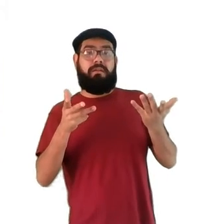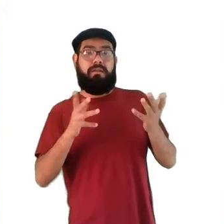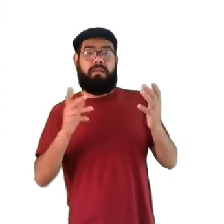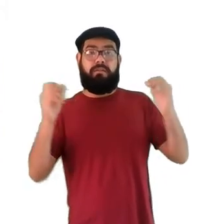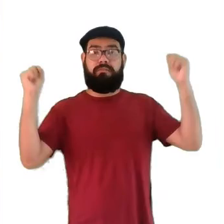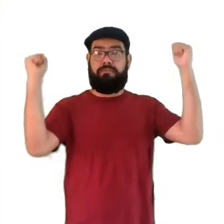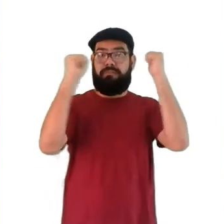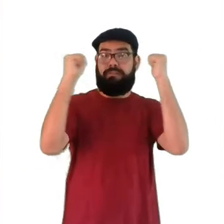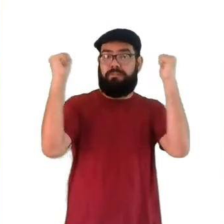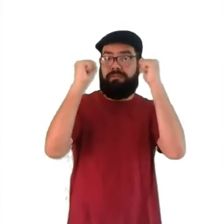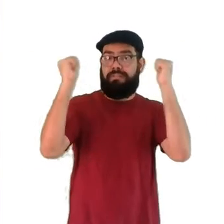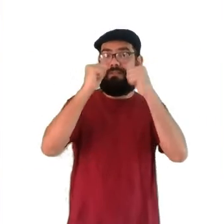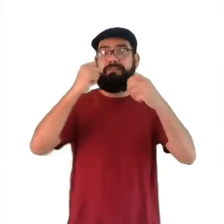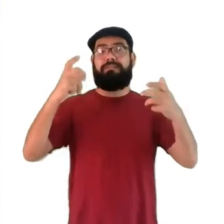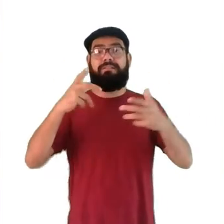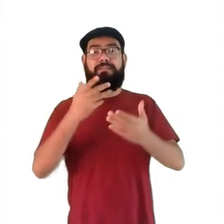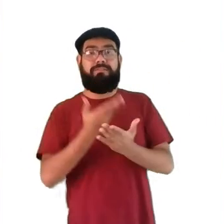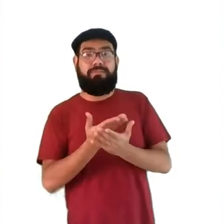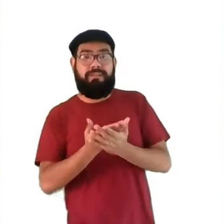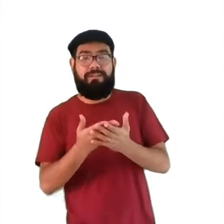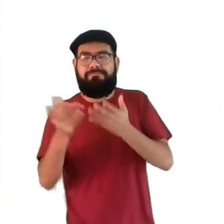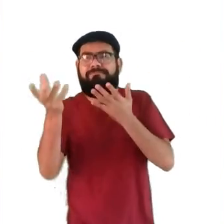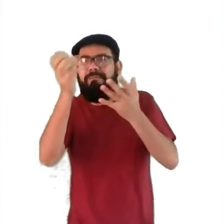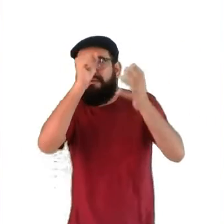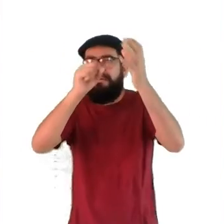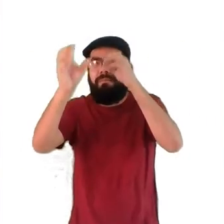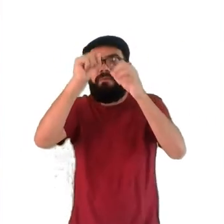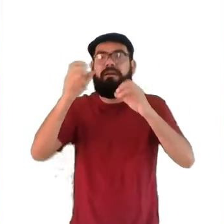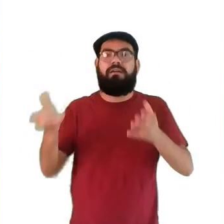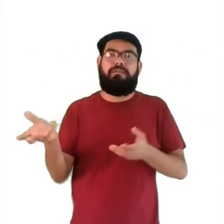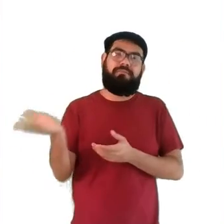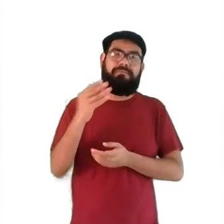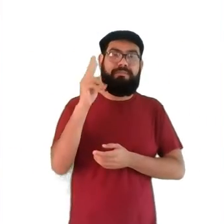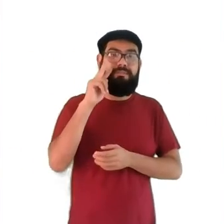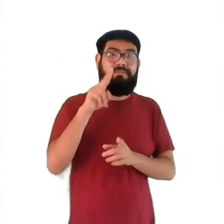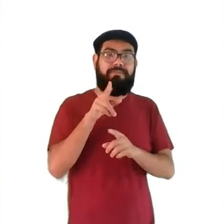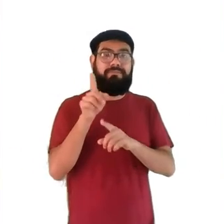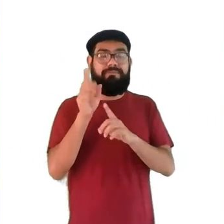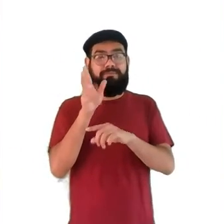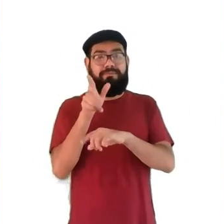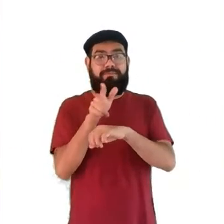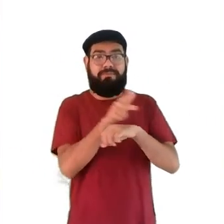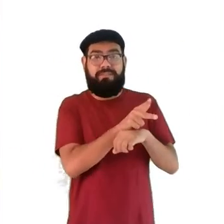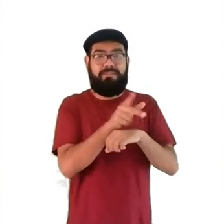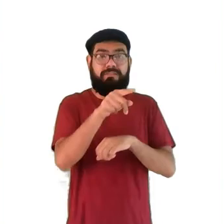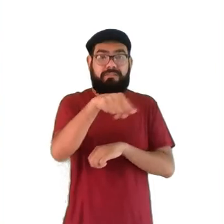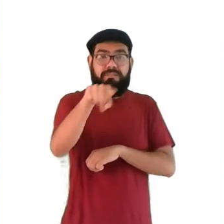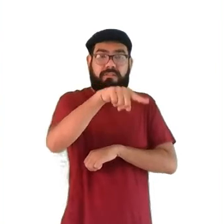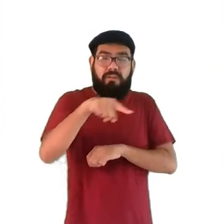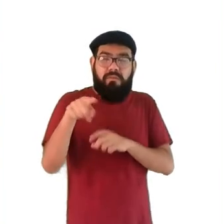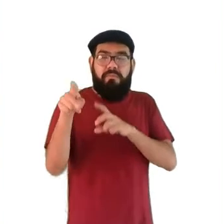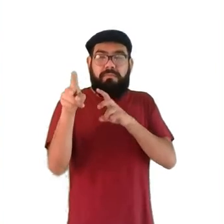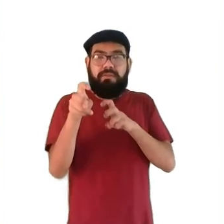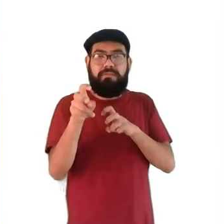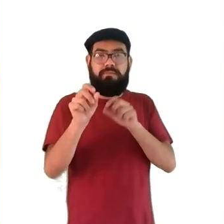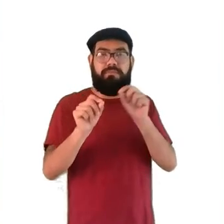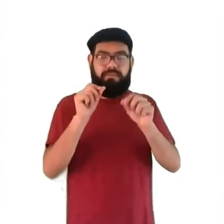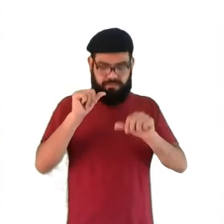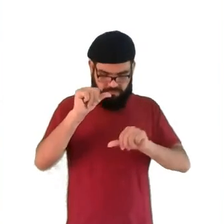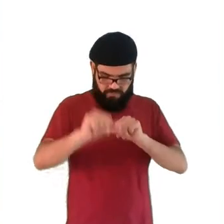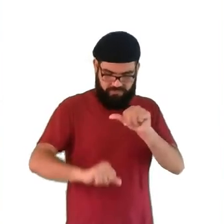Então, eu convido vocês a assistirem um pouquinho aqui o nosso vídeo, onde vocês vão perceber essas mudanças,